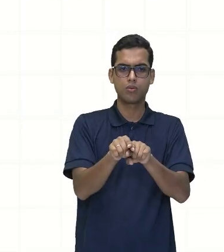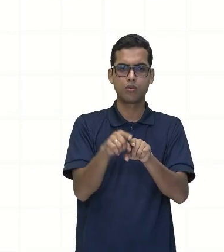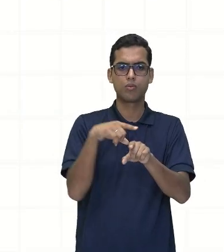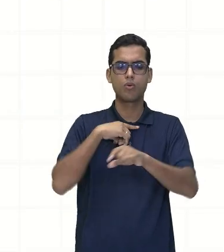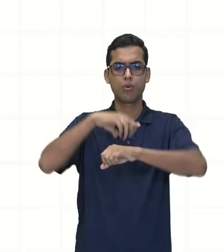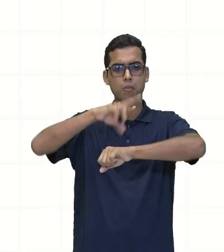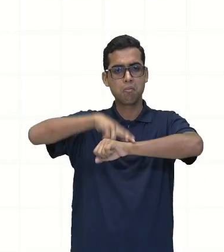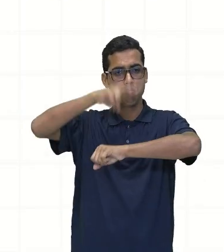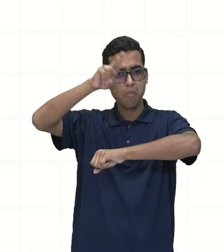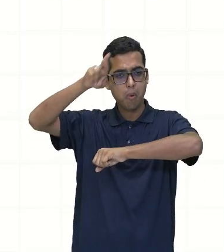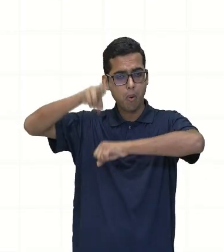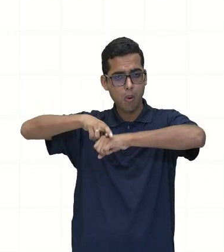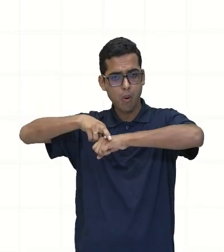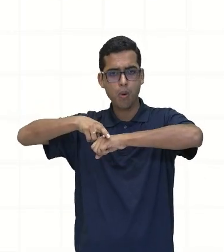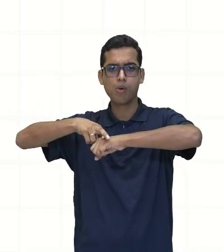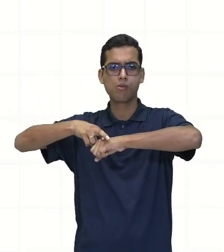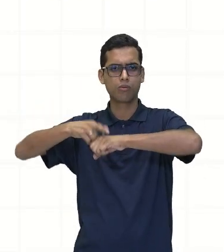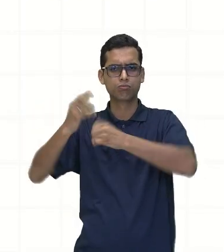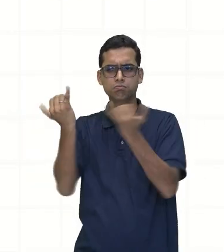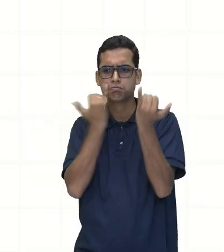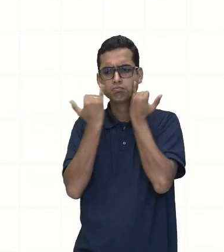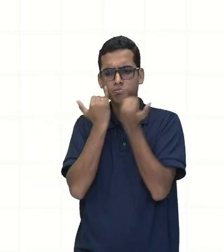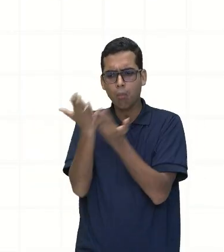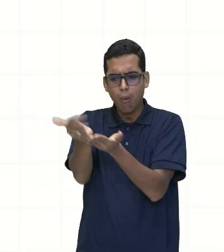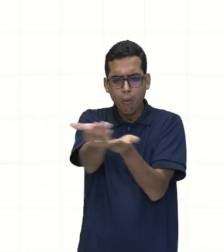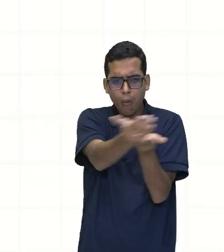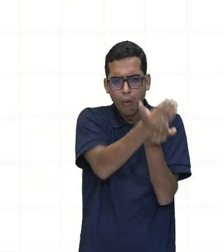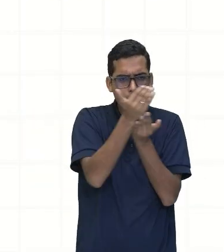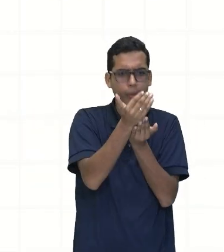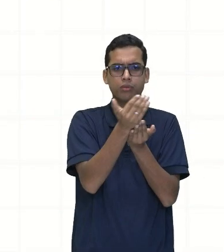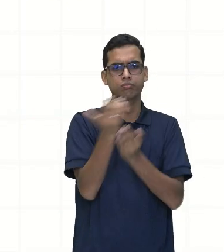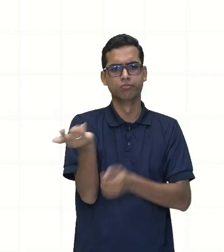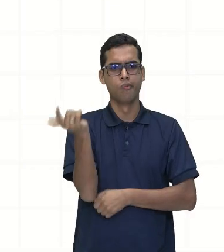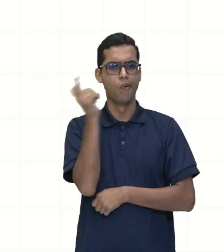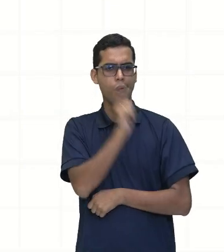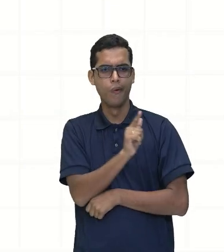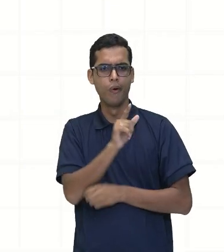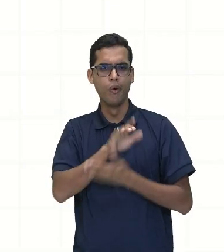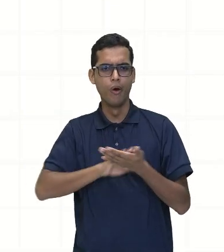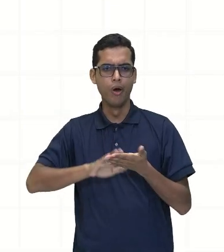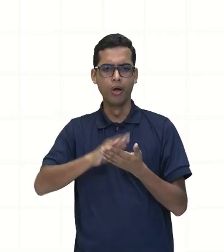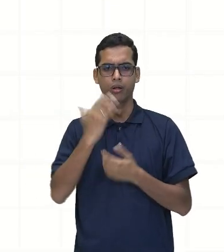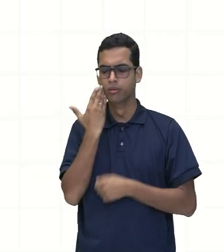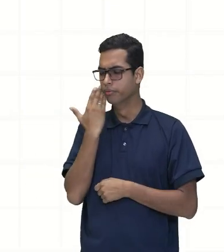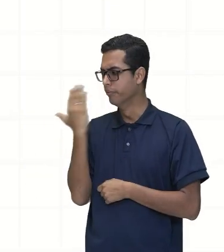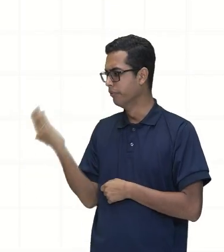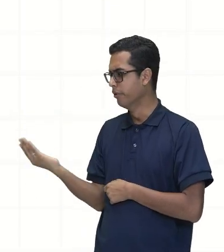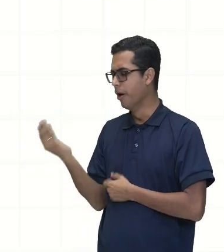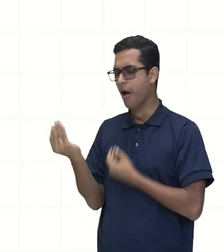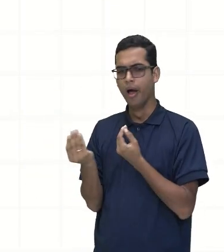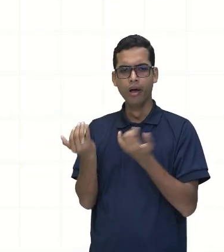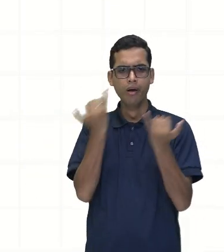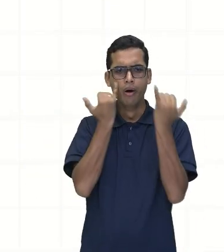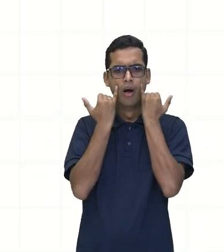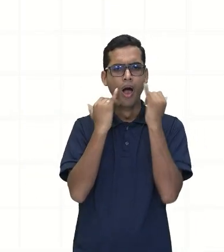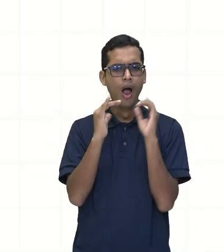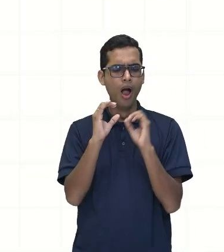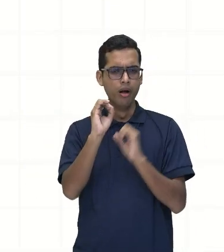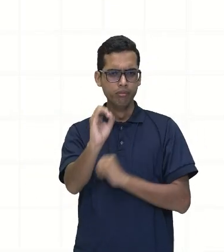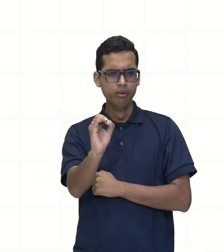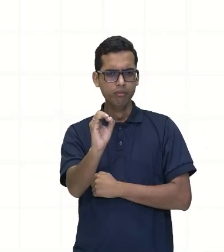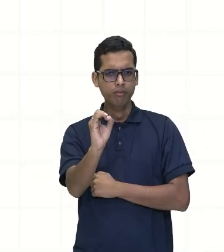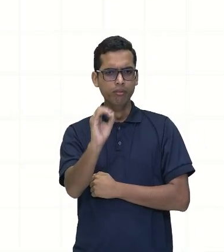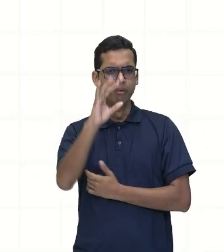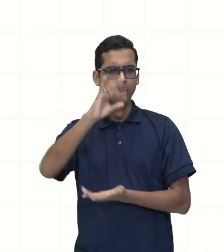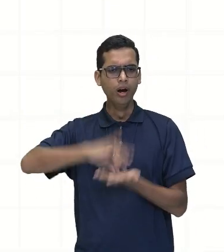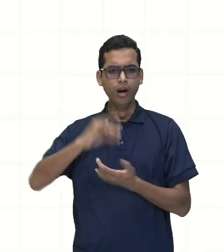relação a essas localidades quilombolas, tá bom? Como vocês podem observar aí no gráfico está zerado, né? Vou colocar bem aqui, olha, bem